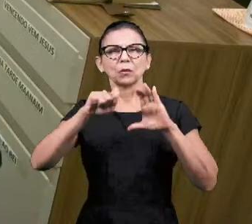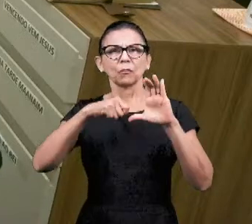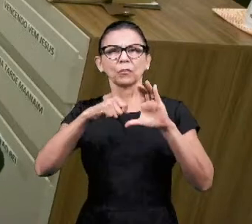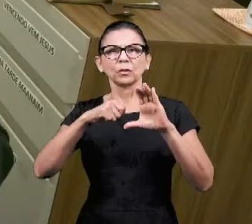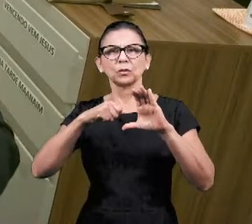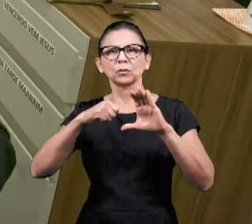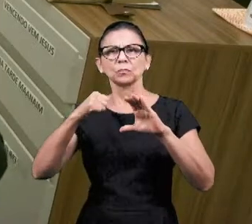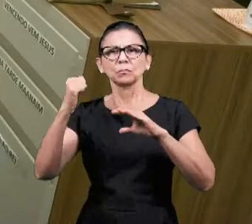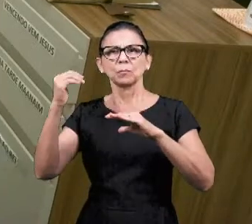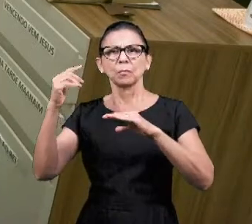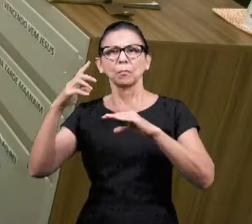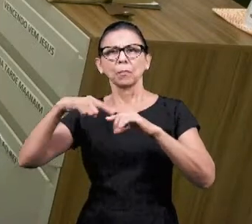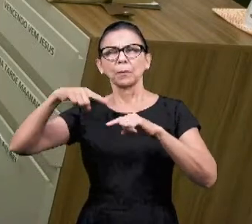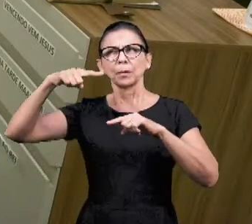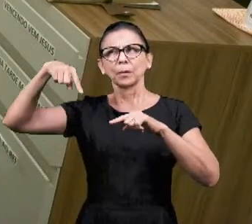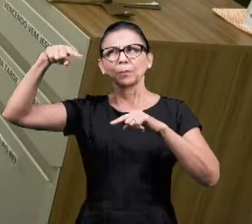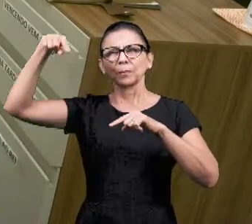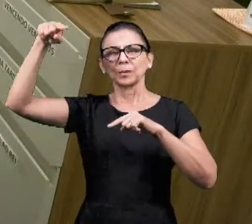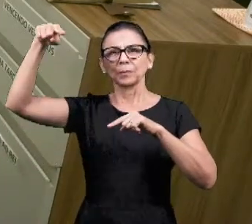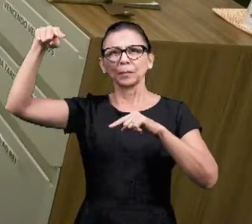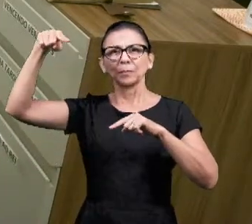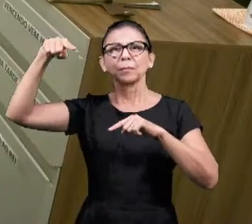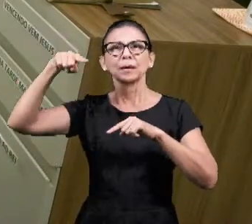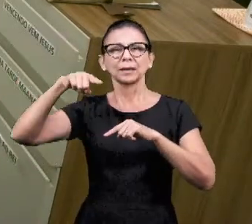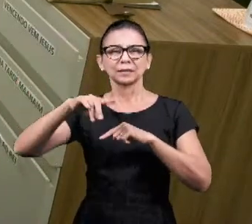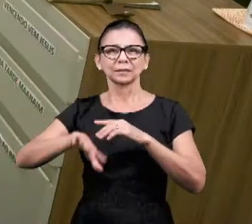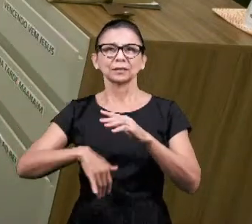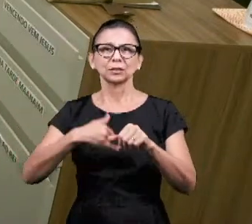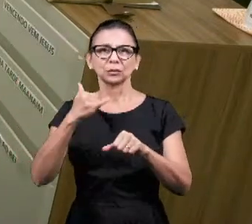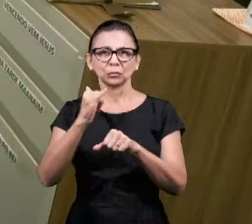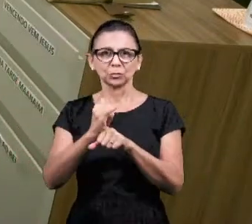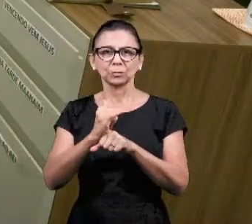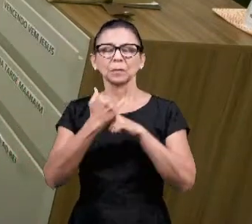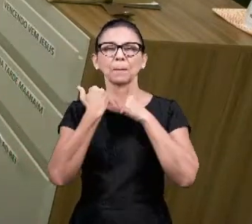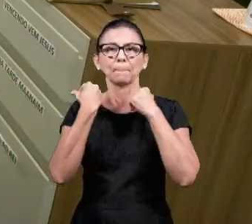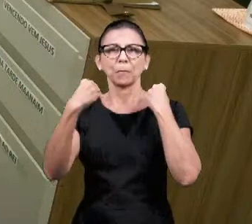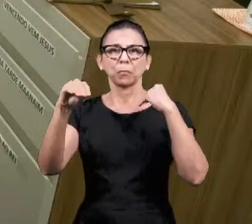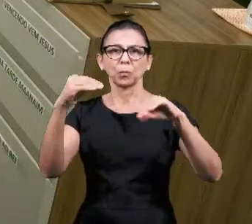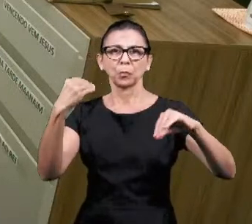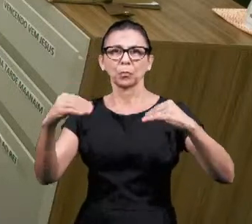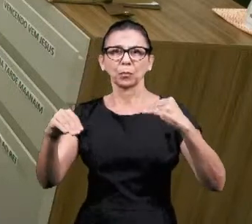plataforma YouTube possa mandar para mais pessoas. Amém? Bom,